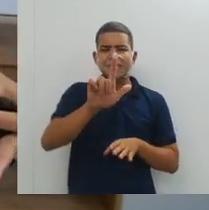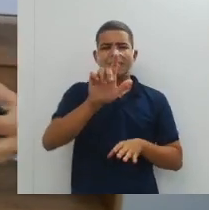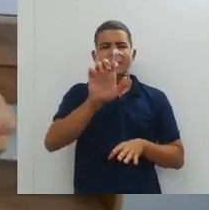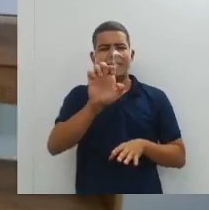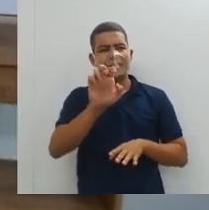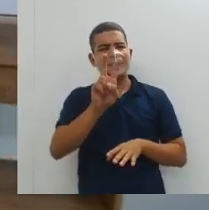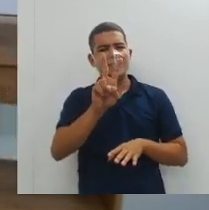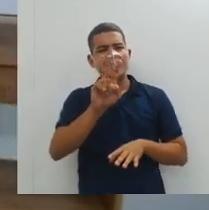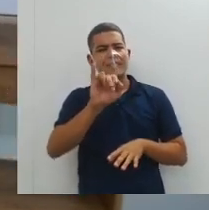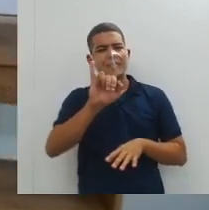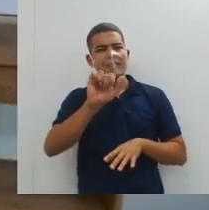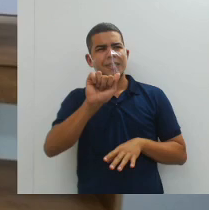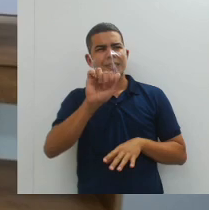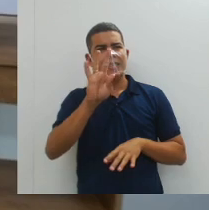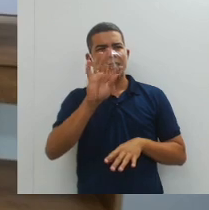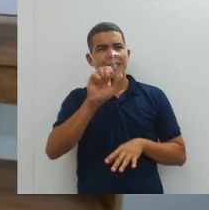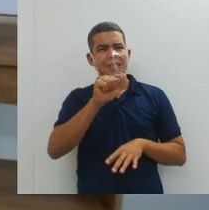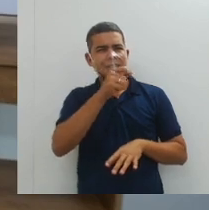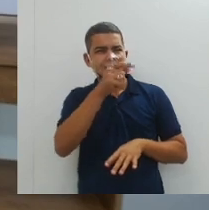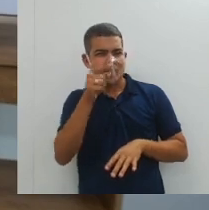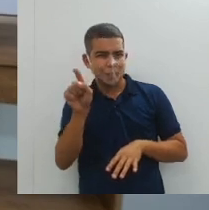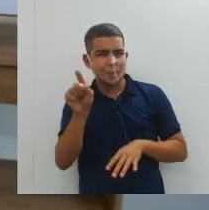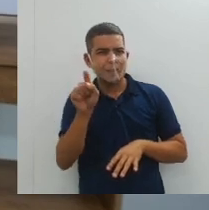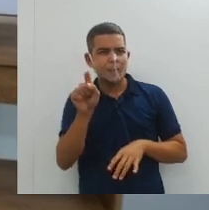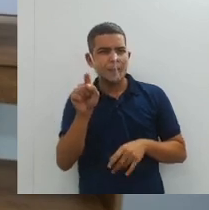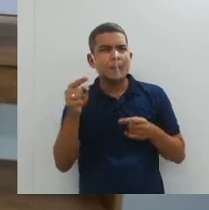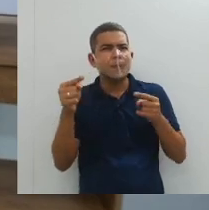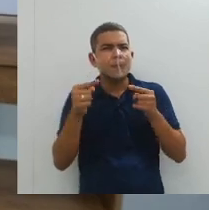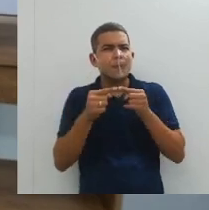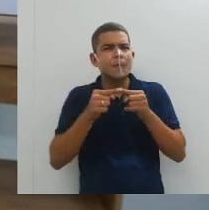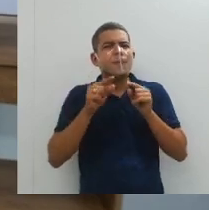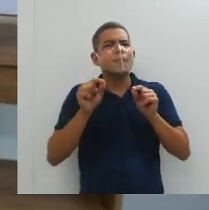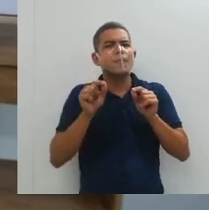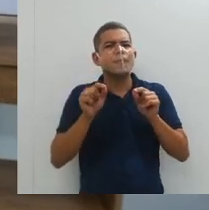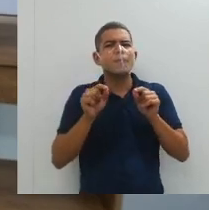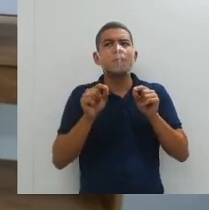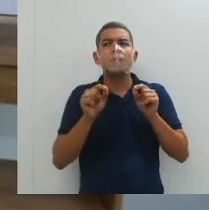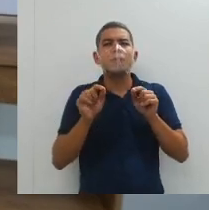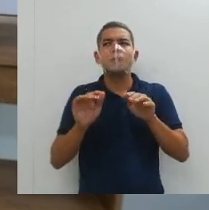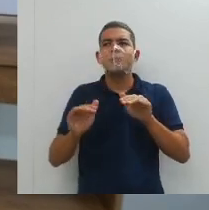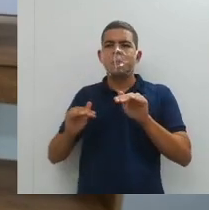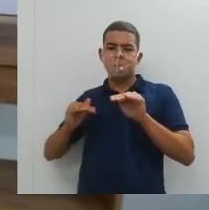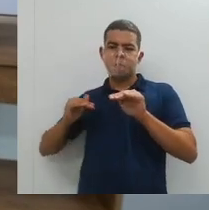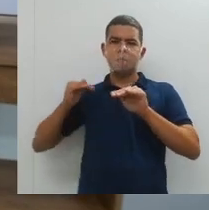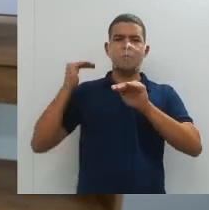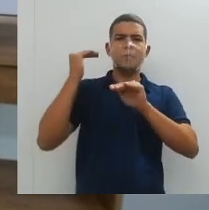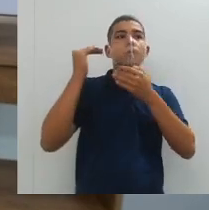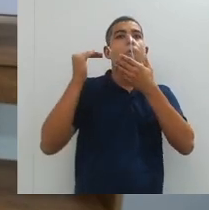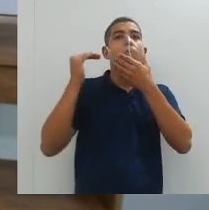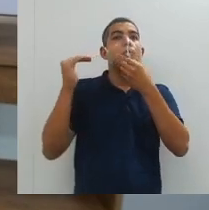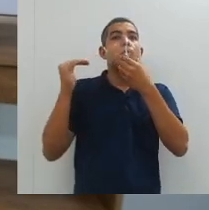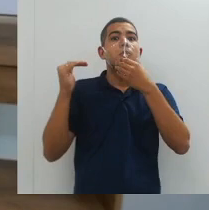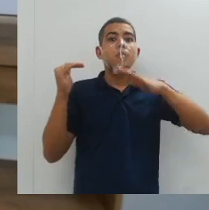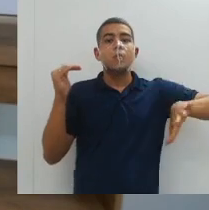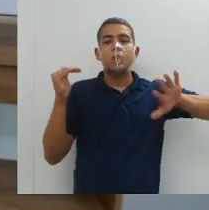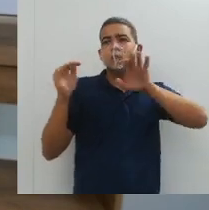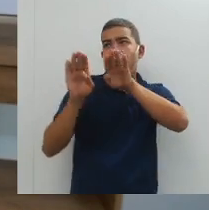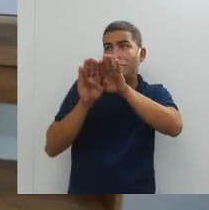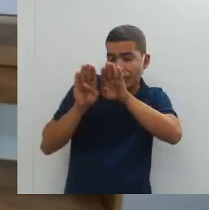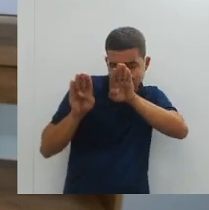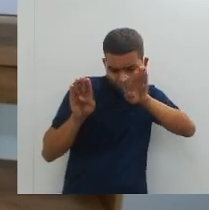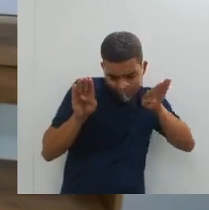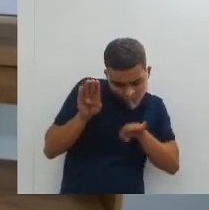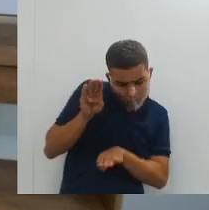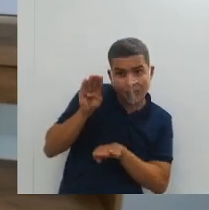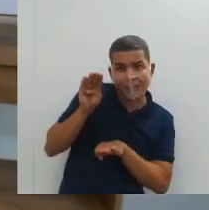homem, o homem passa a ser completamente submisso. Ele transfere toda a